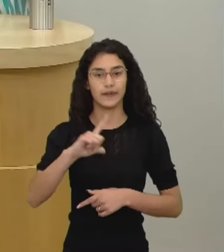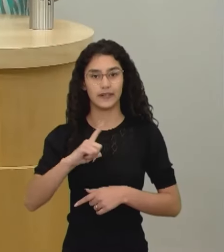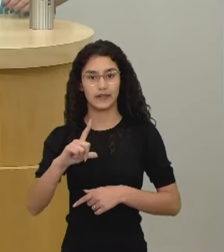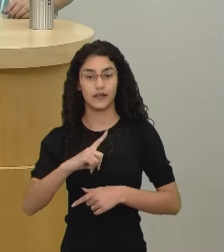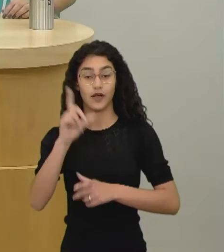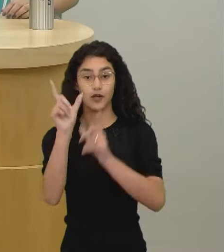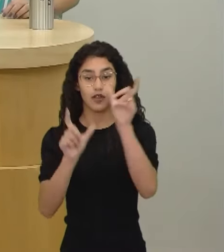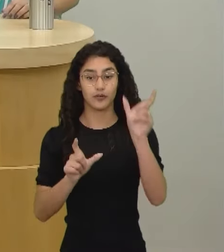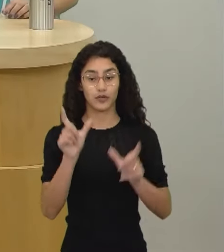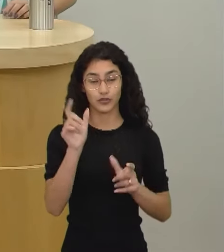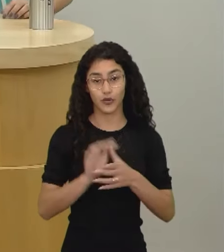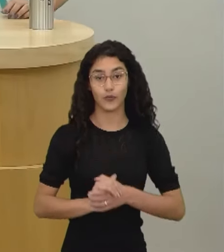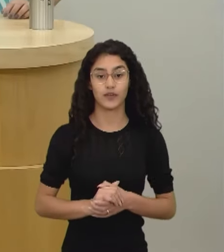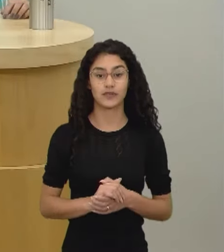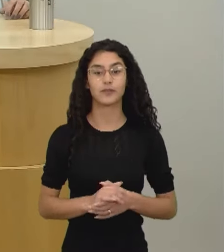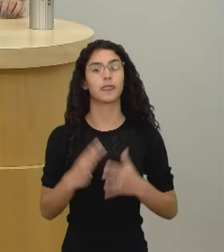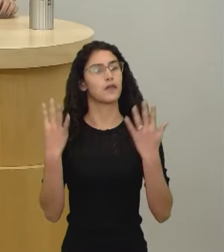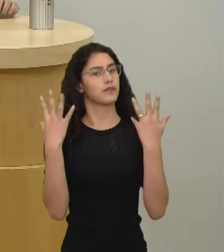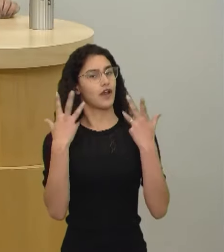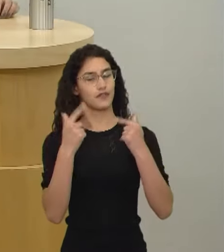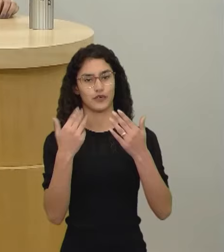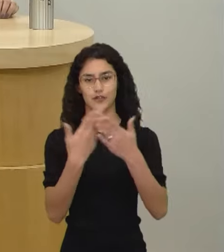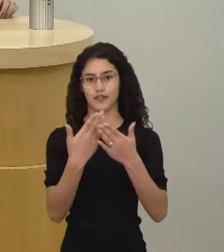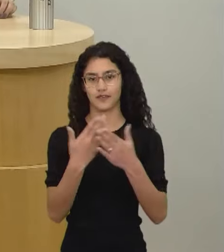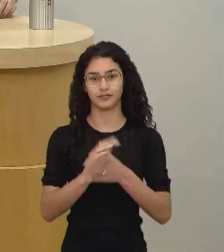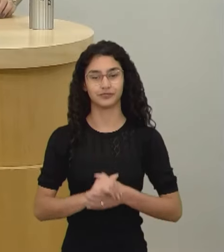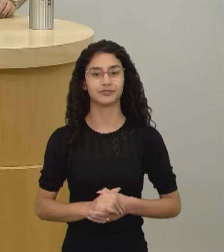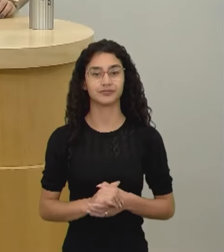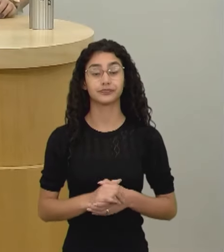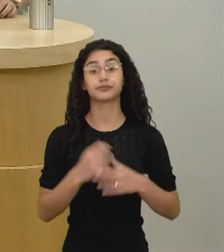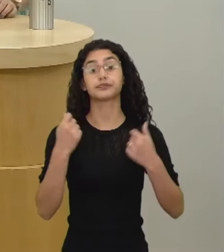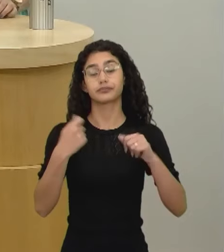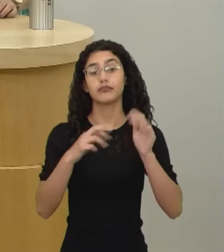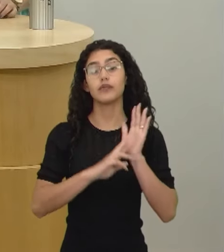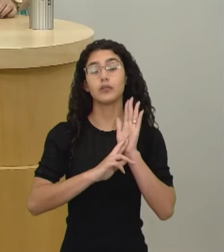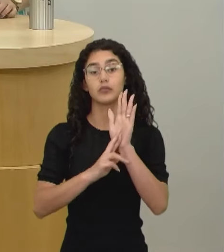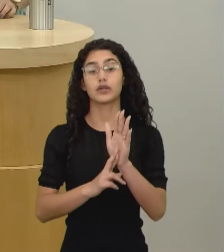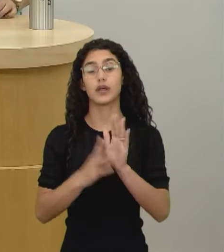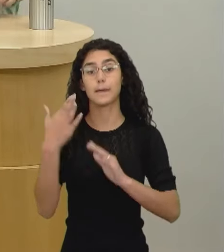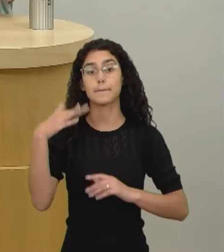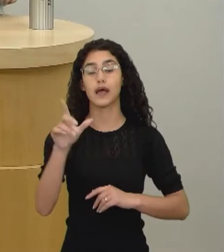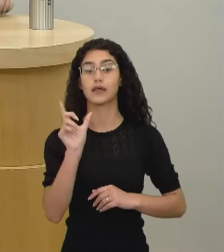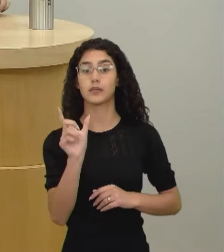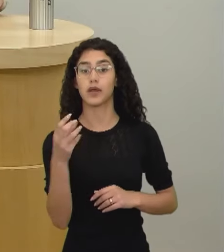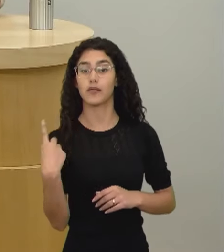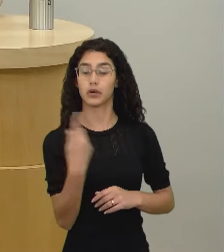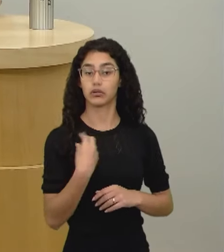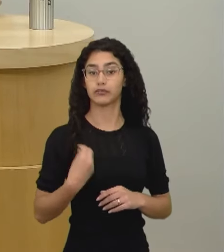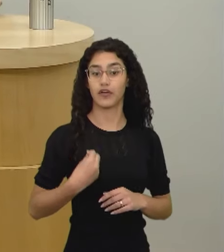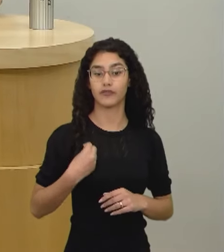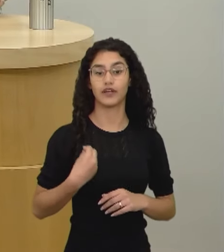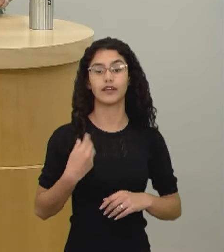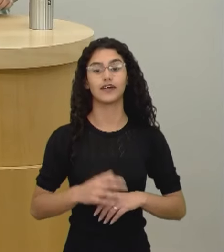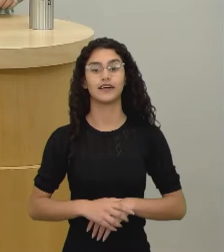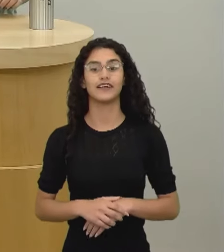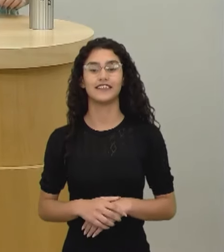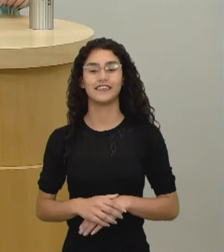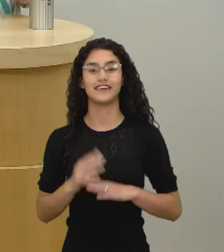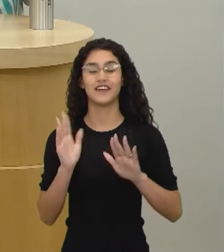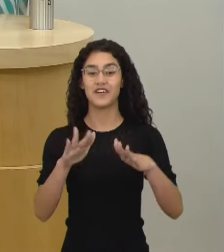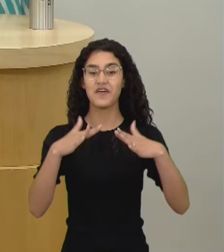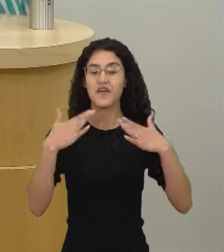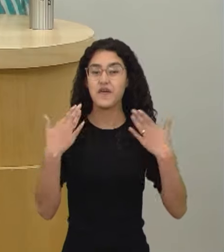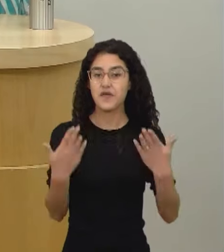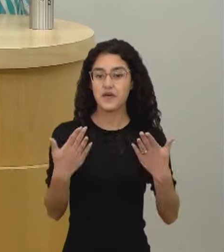uma palavra maravilhosa. É nova, né? Eu acho maravilhosa. É nova. Preciso trazer mais essa palavra na minha vida. Arapuca.